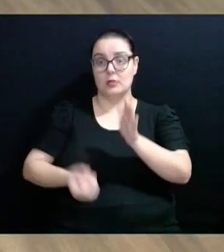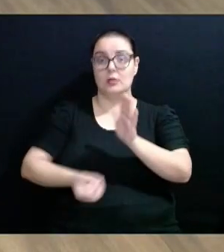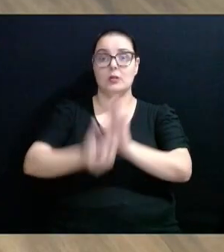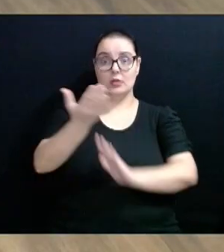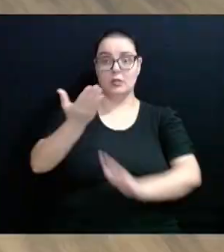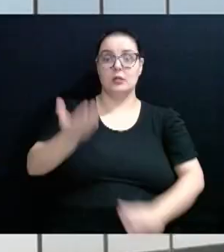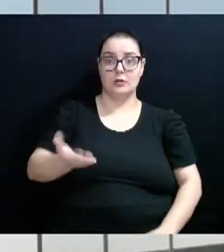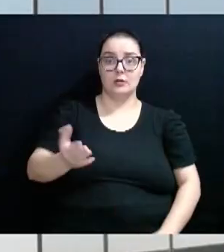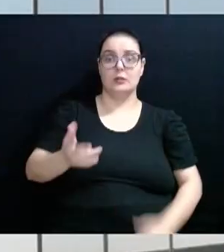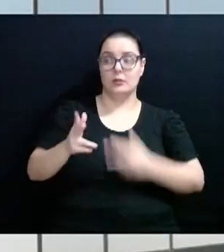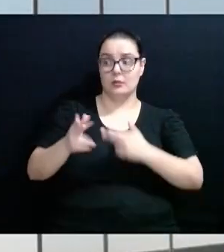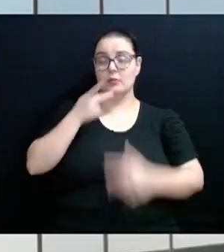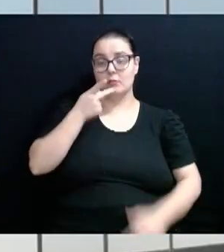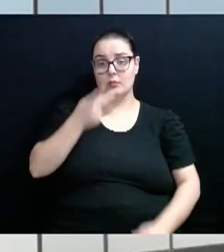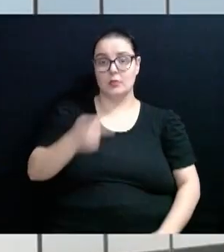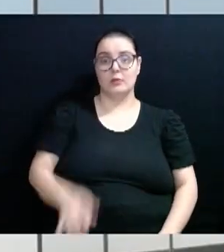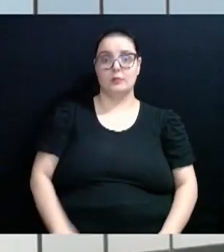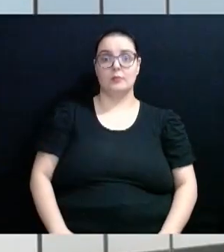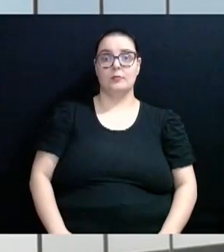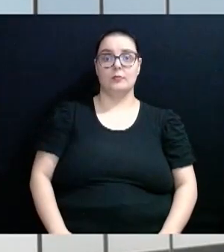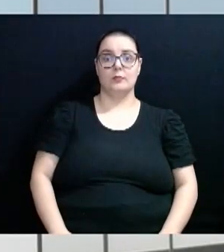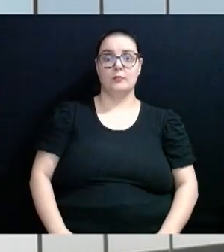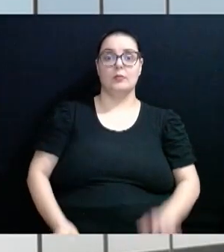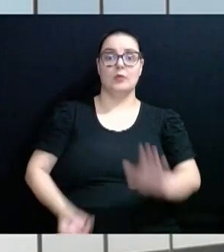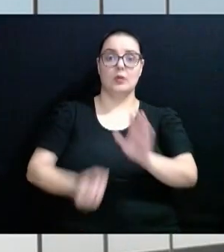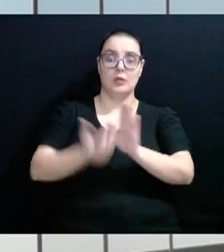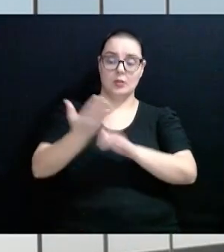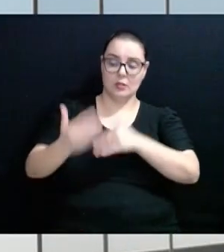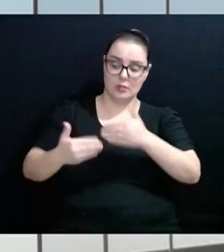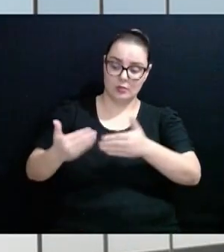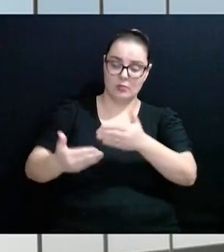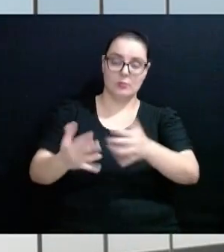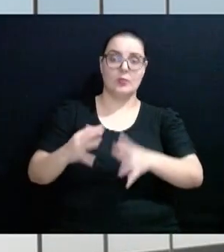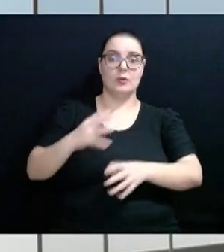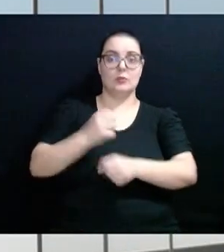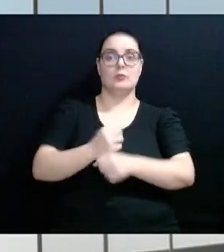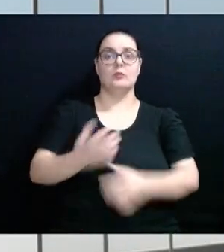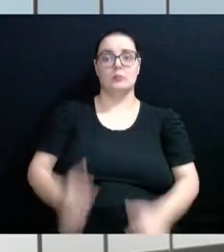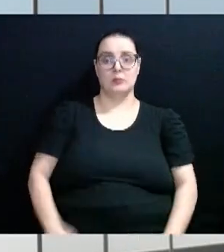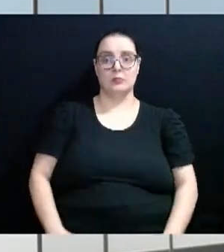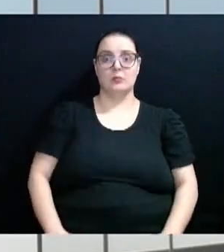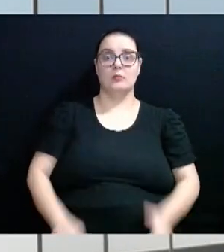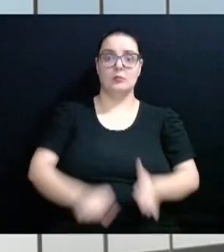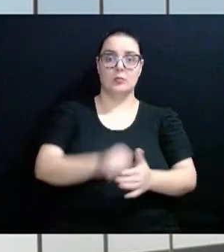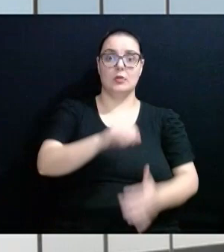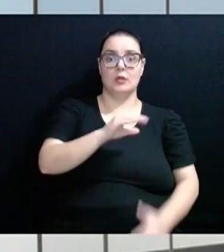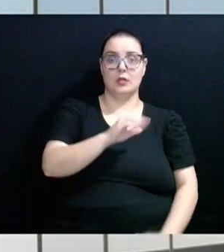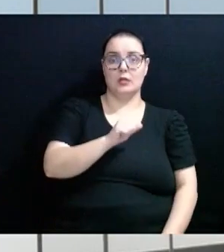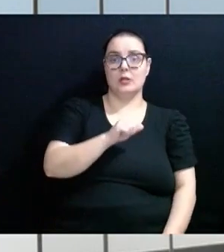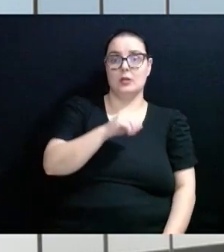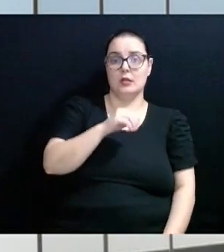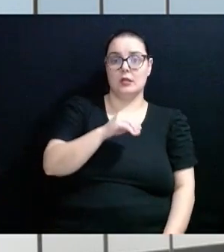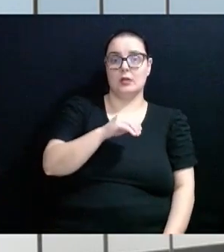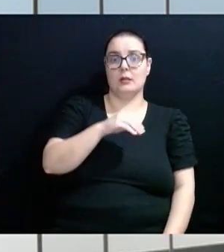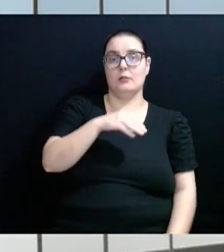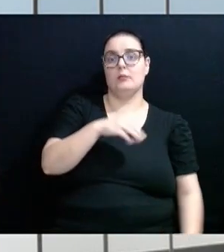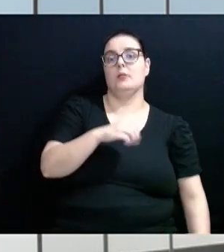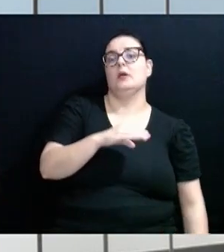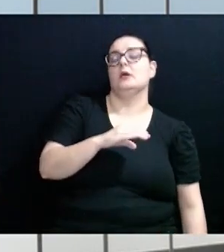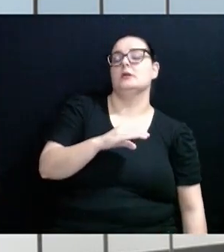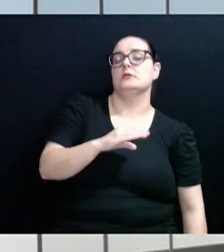ela cria todo o procedimento. Primeiro, ela atribui à CAMEX, né, que é a Câmara de Comércio